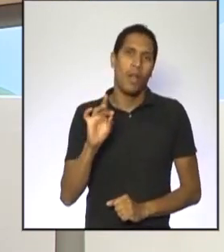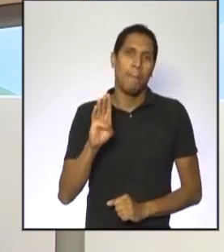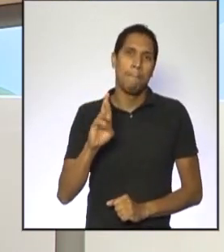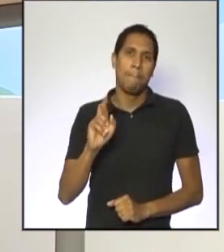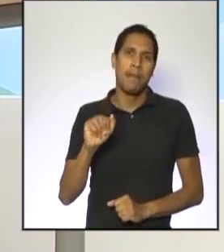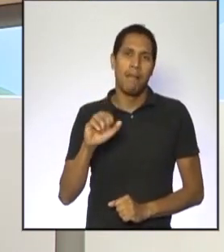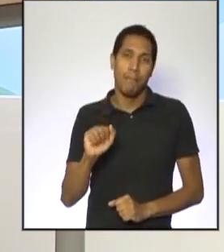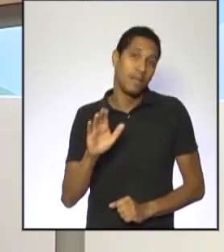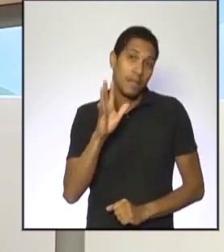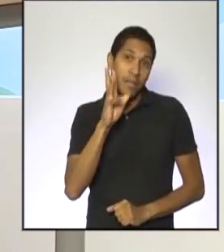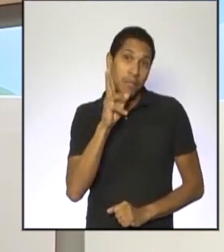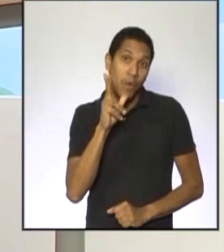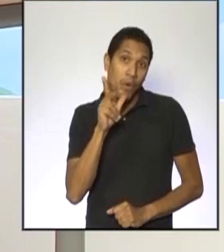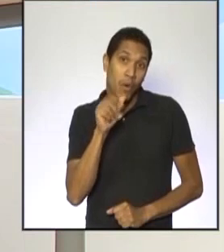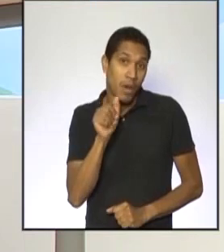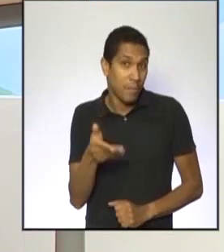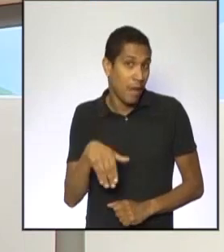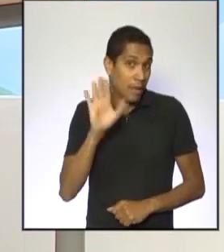secar.